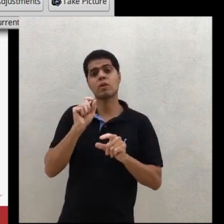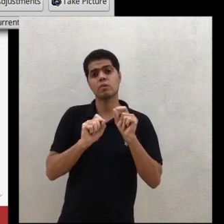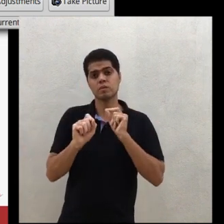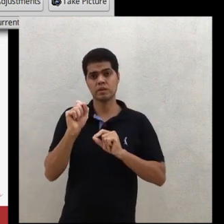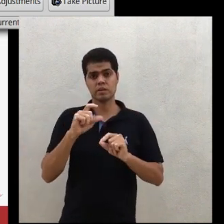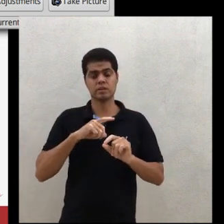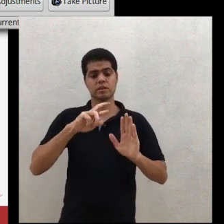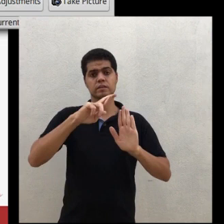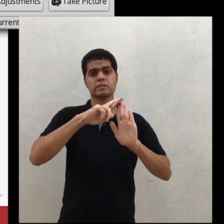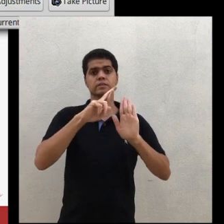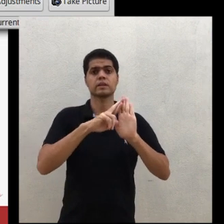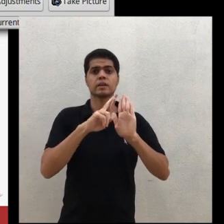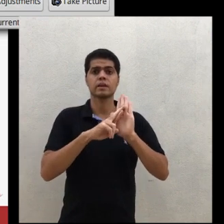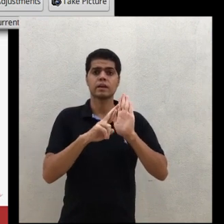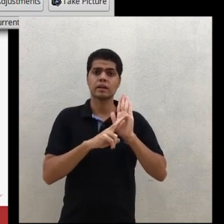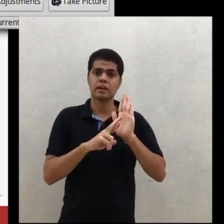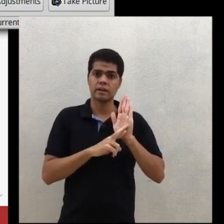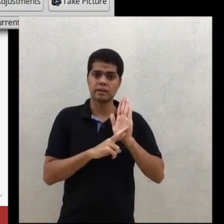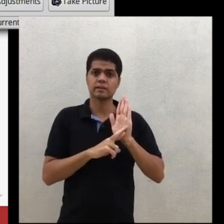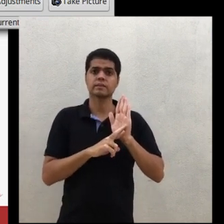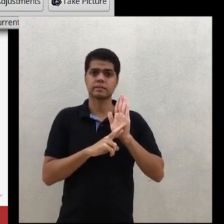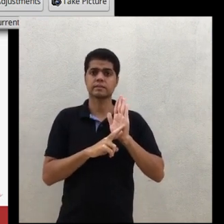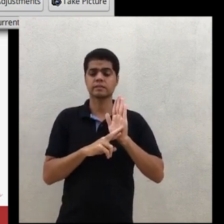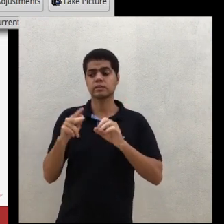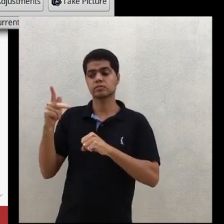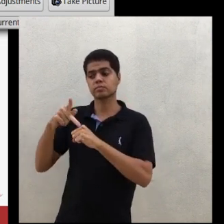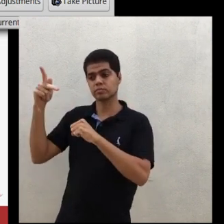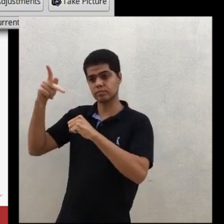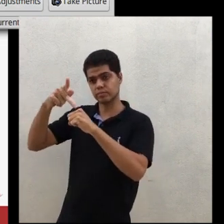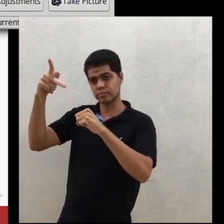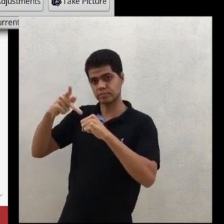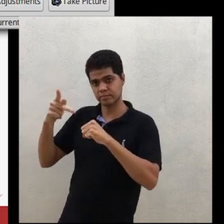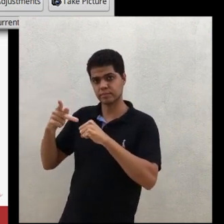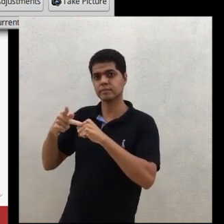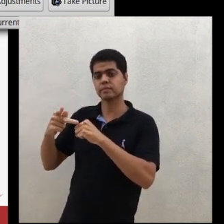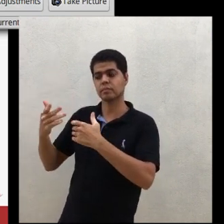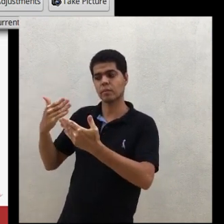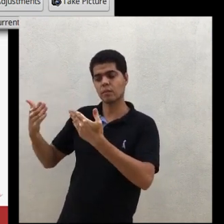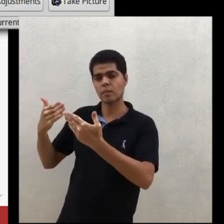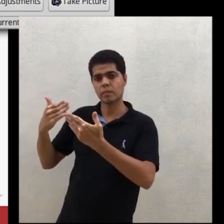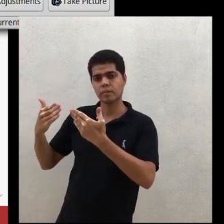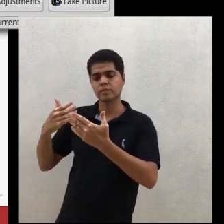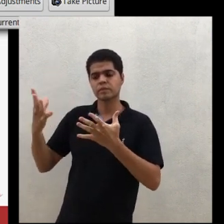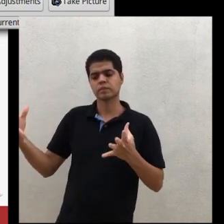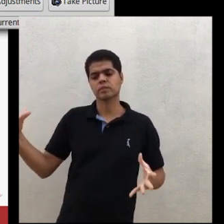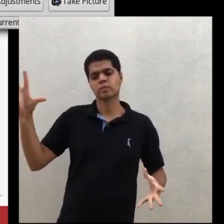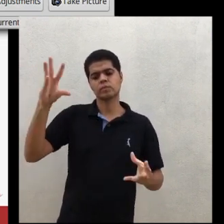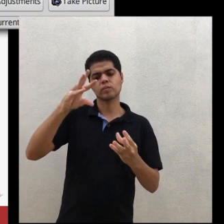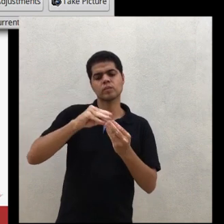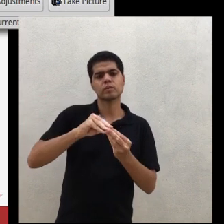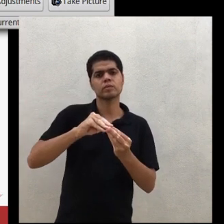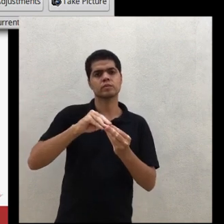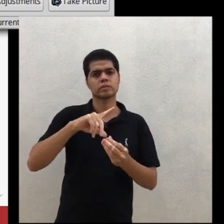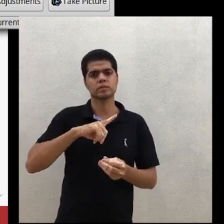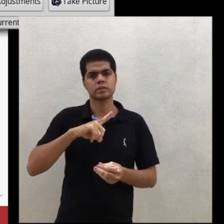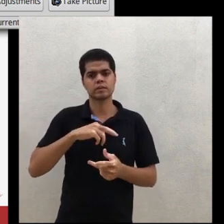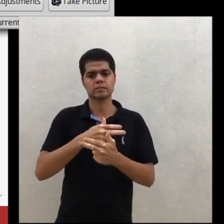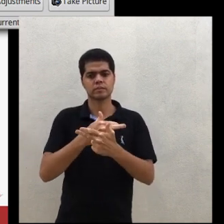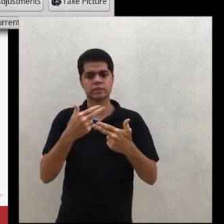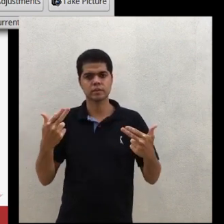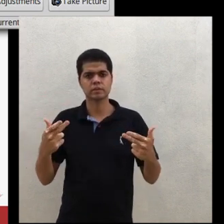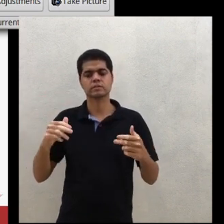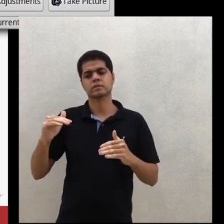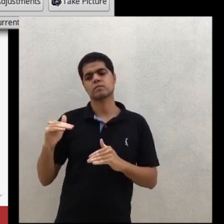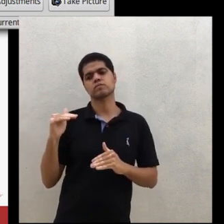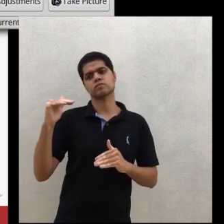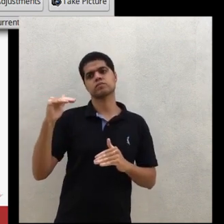aqui, né? Então, se a experiência é baixa e a capacitação for alta, então a gratificação vai ser muito baixa. E aí eu